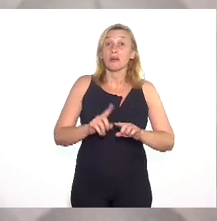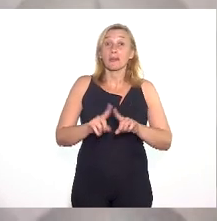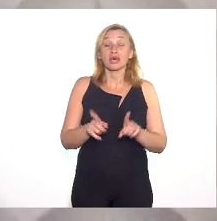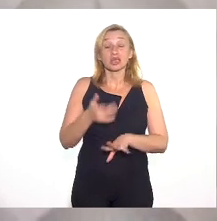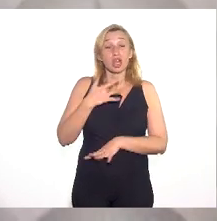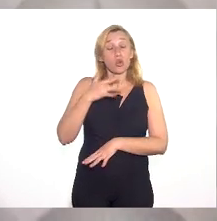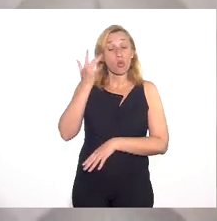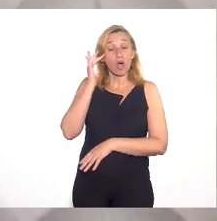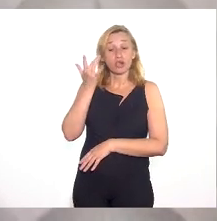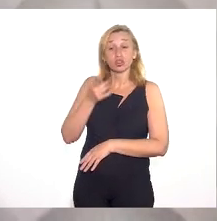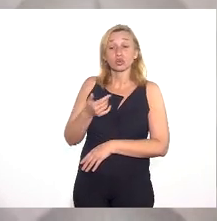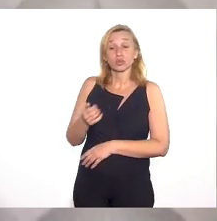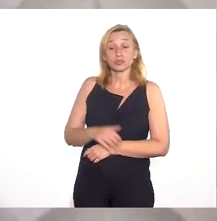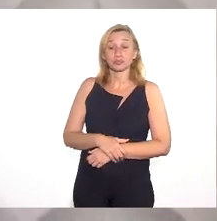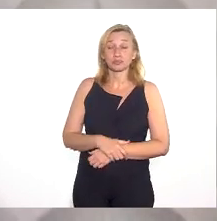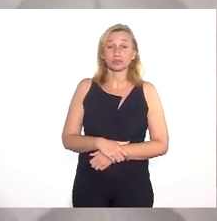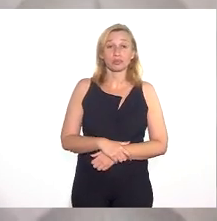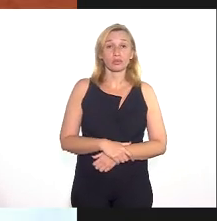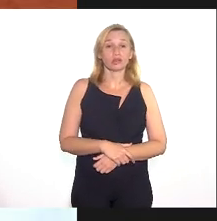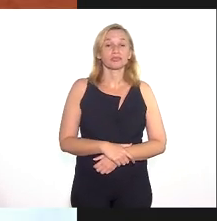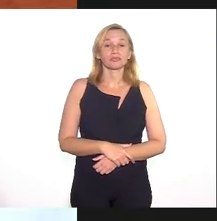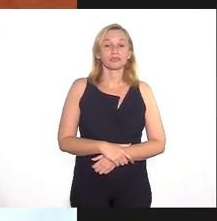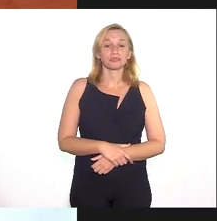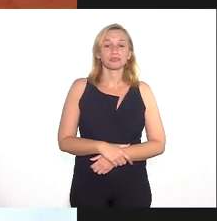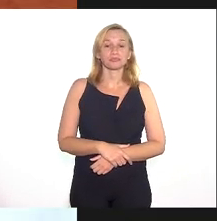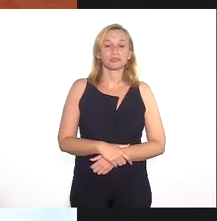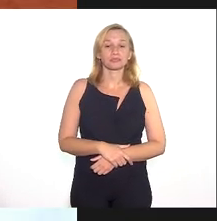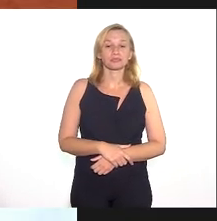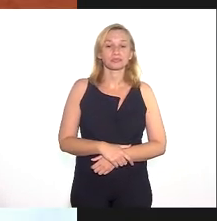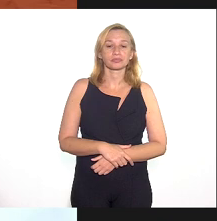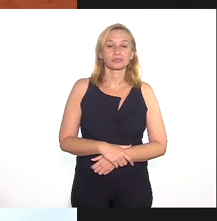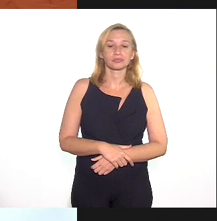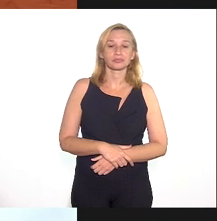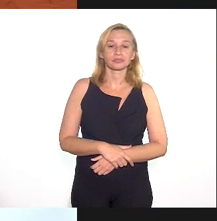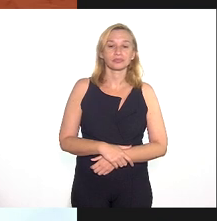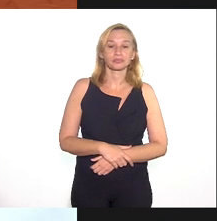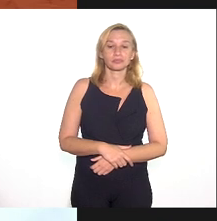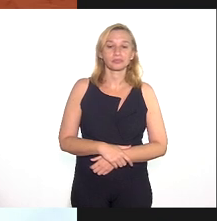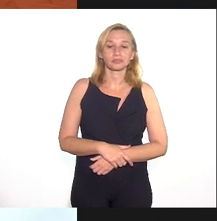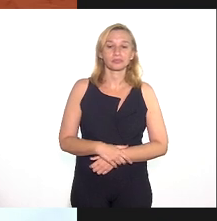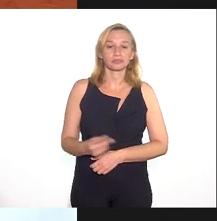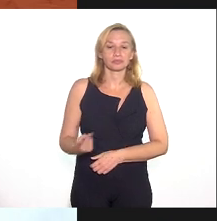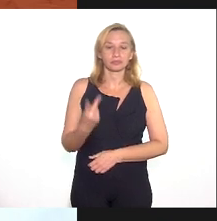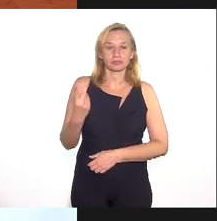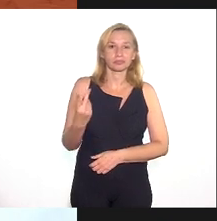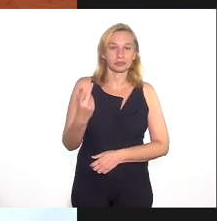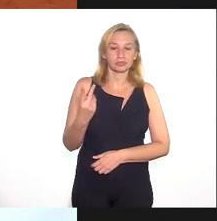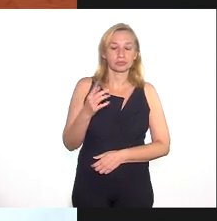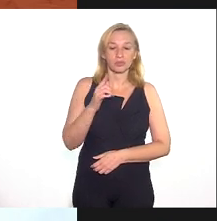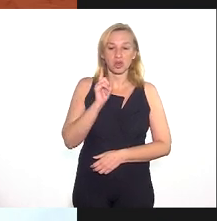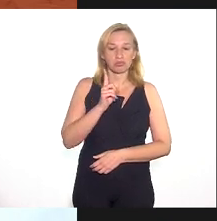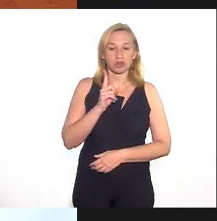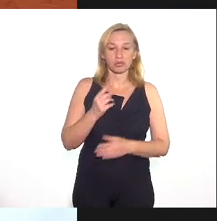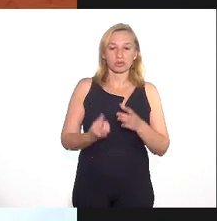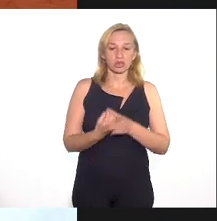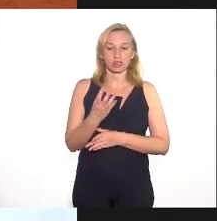acho que deveríamos lançar alguma prioridade. Eu não fiz emenda,